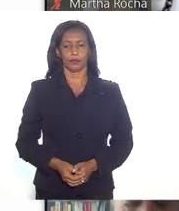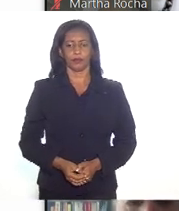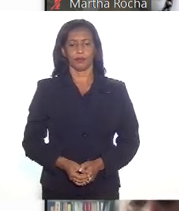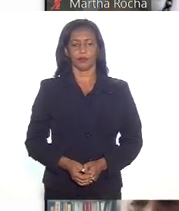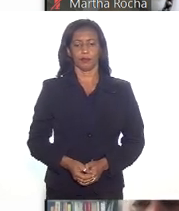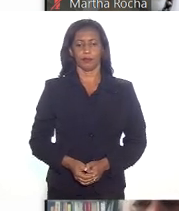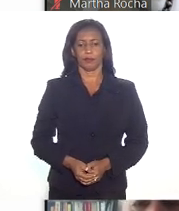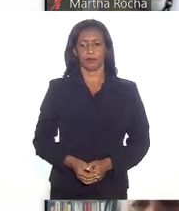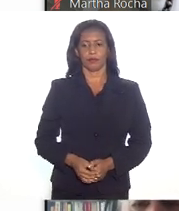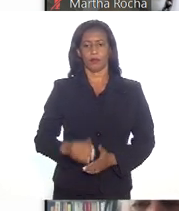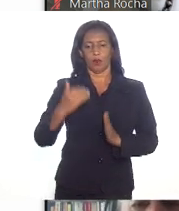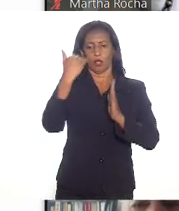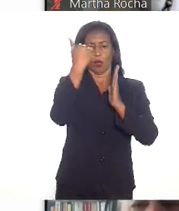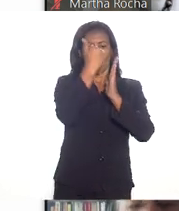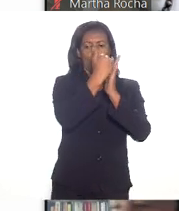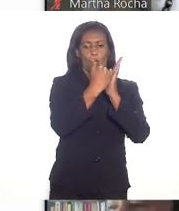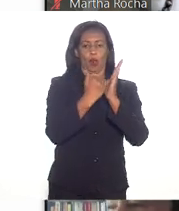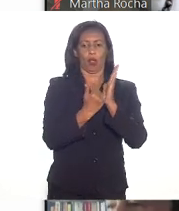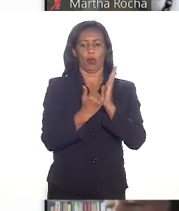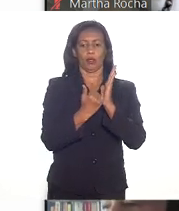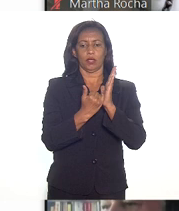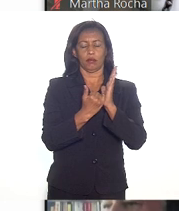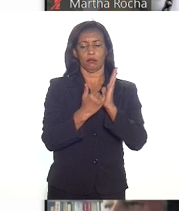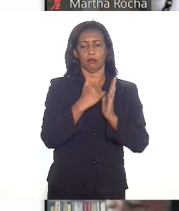Com a seguinte ordem do dia,